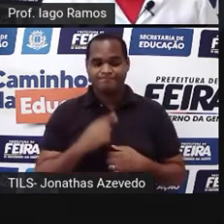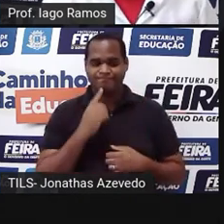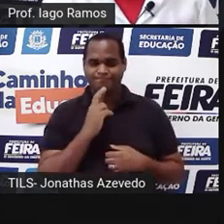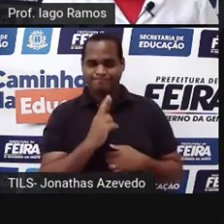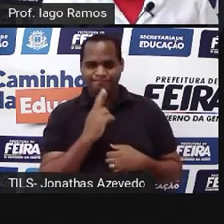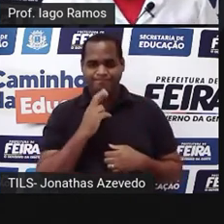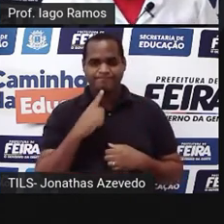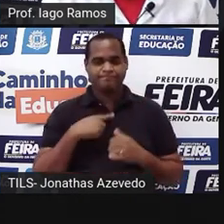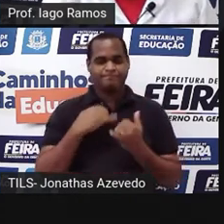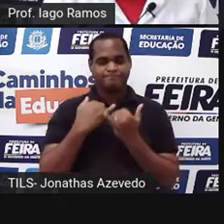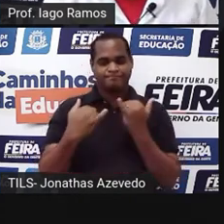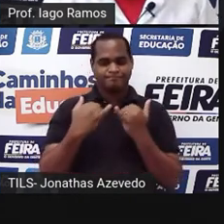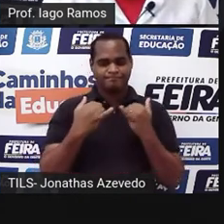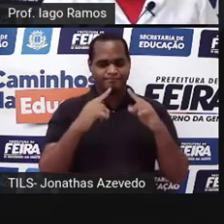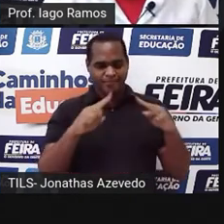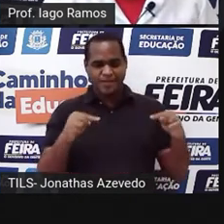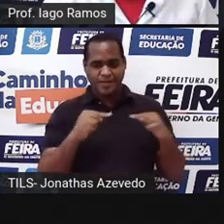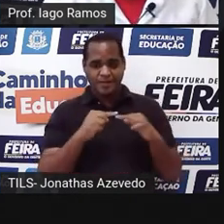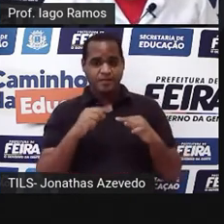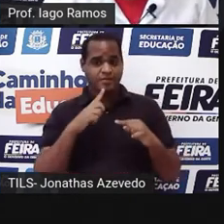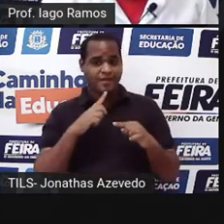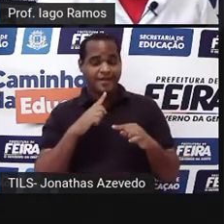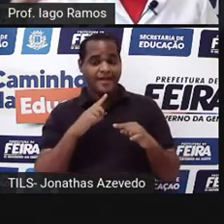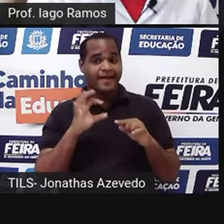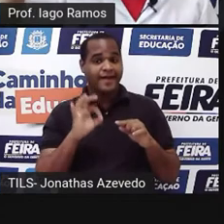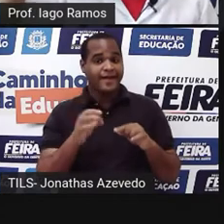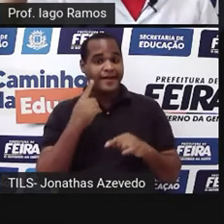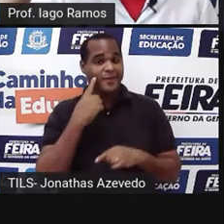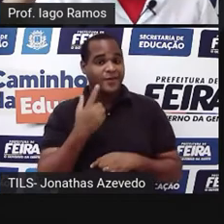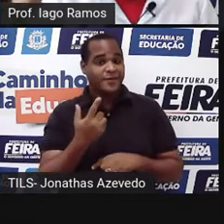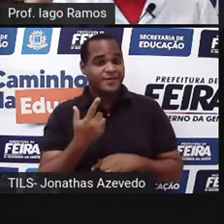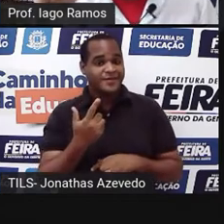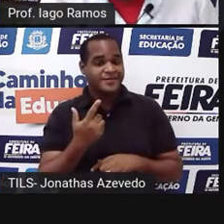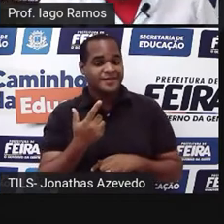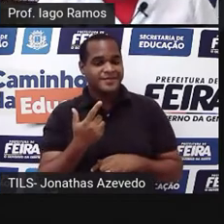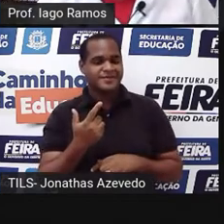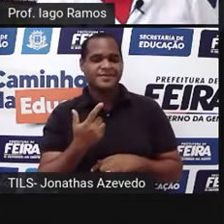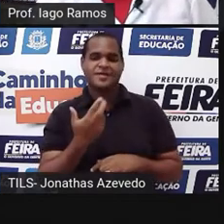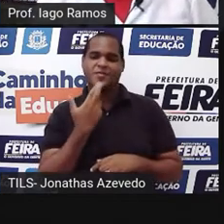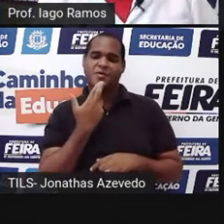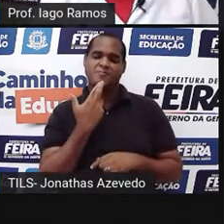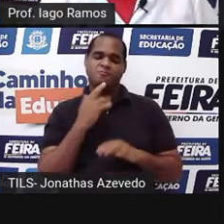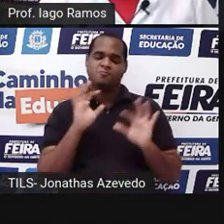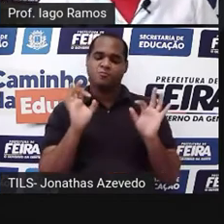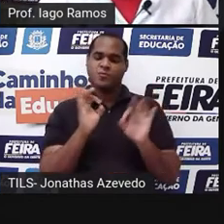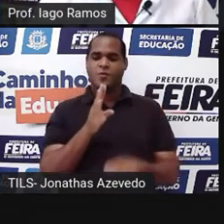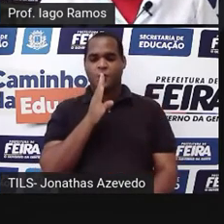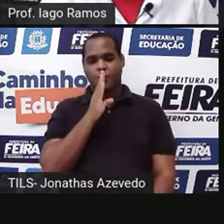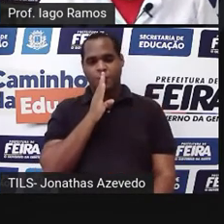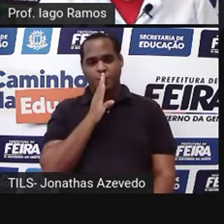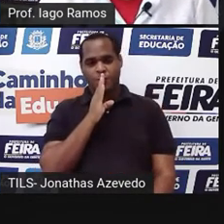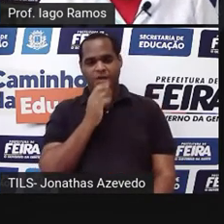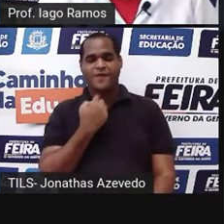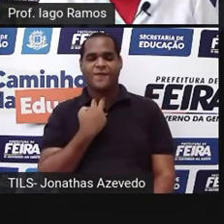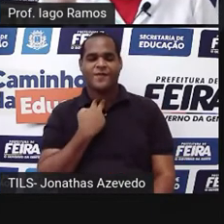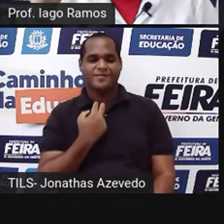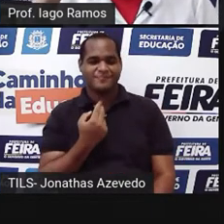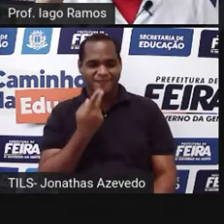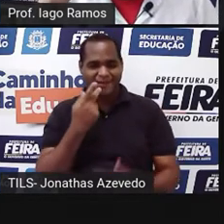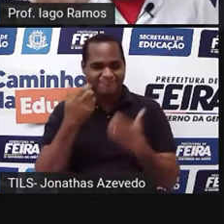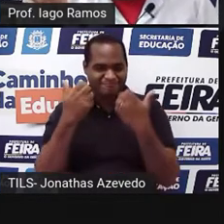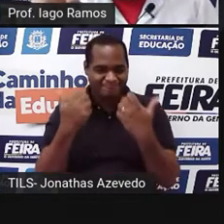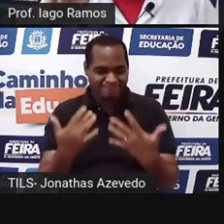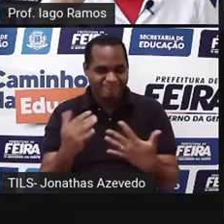semelhantes esses triângulos? A resposta é: eu não vou te dar essa resposta agora. Tá